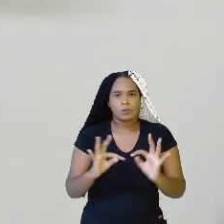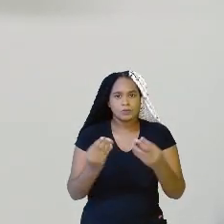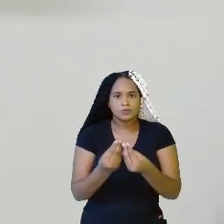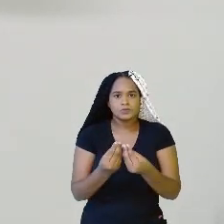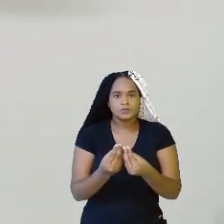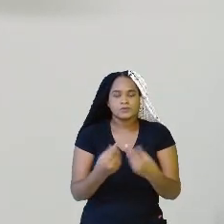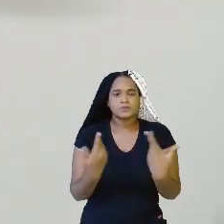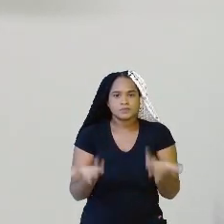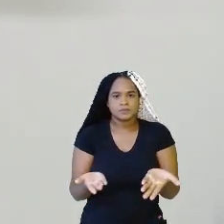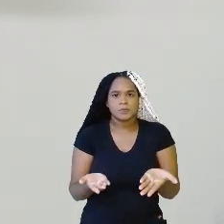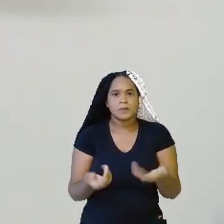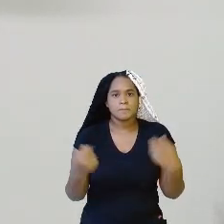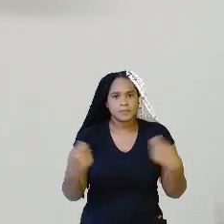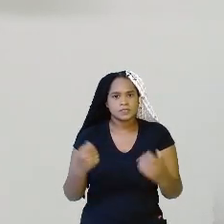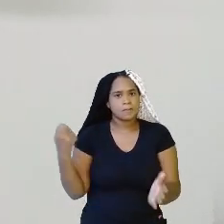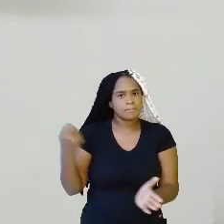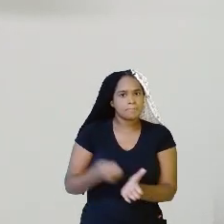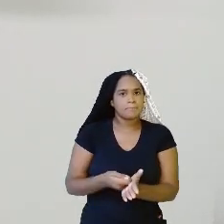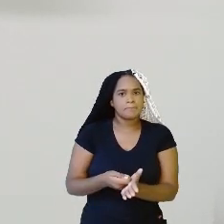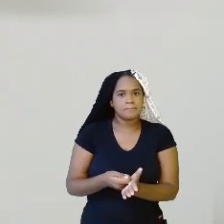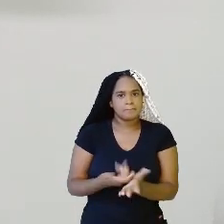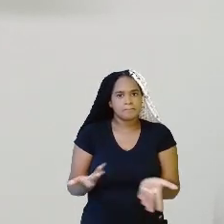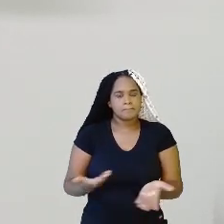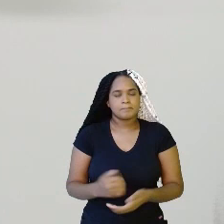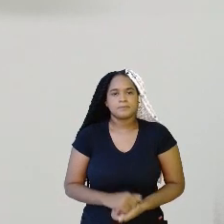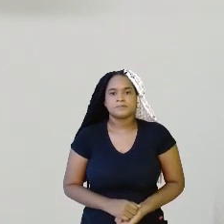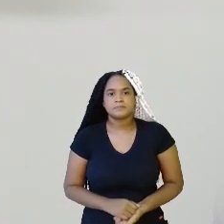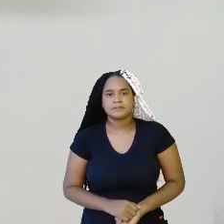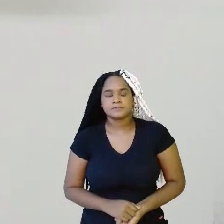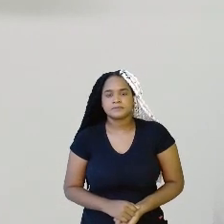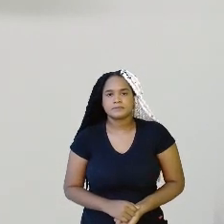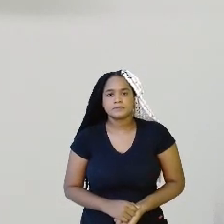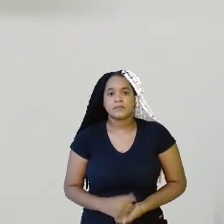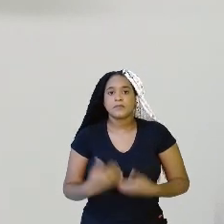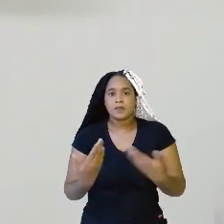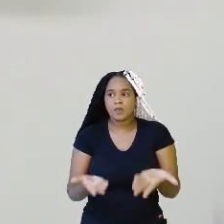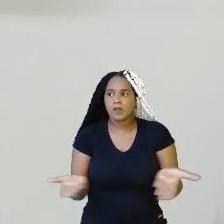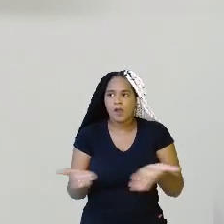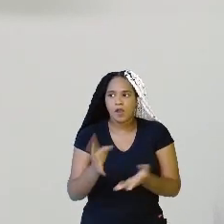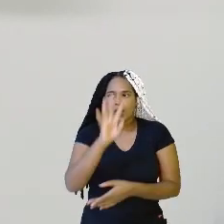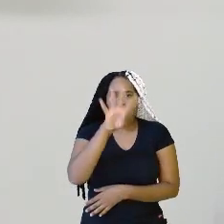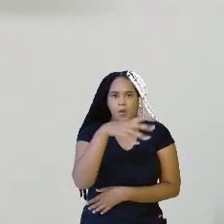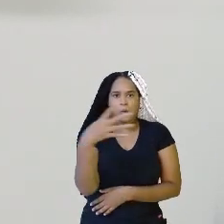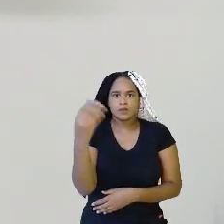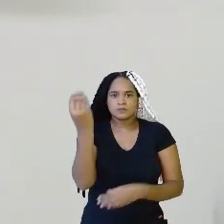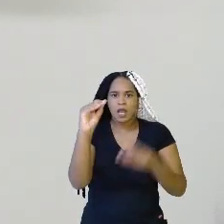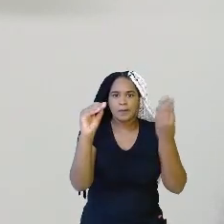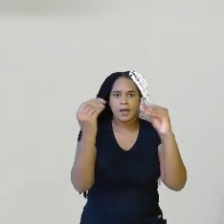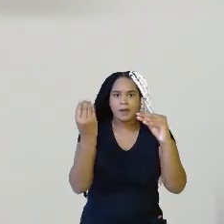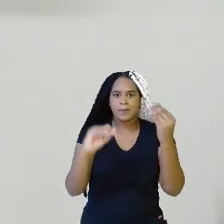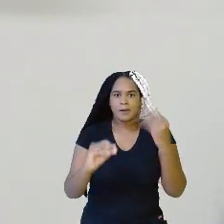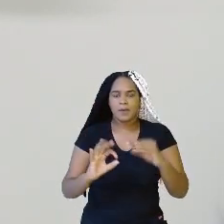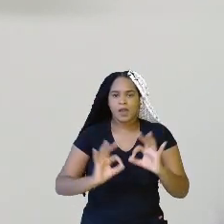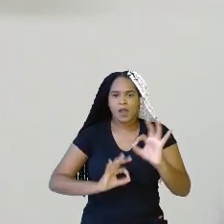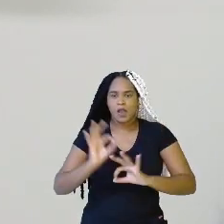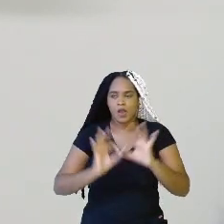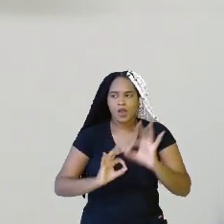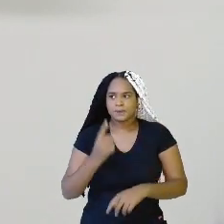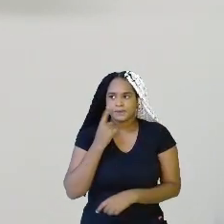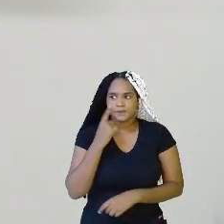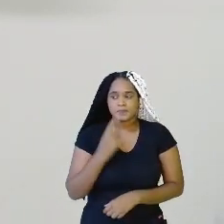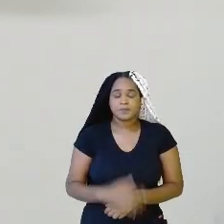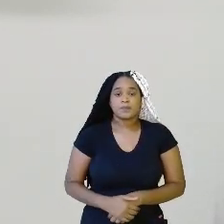ele comprou tudo, ele vai ter que pagar por tudo. E a gente já utilizou o nosso quadrinho aqui, ó.